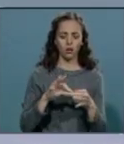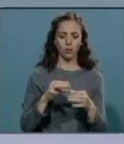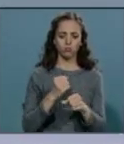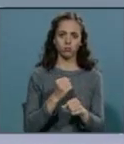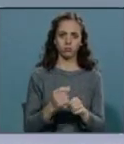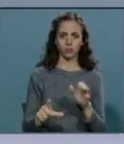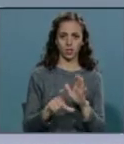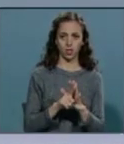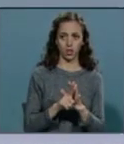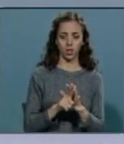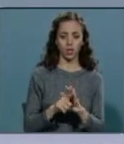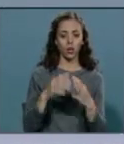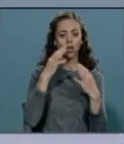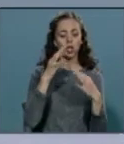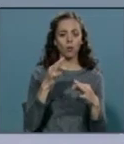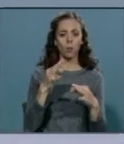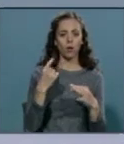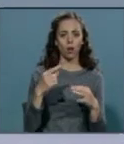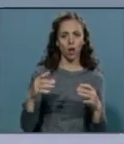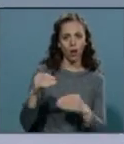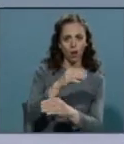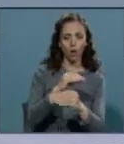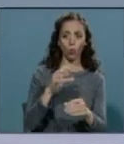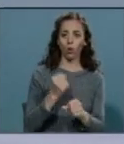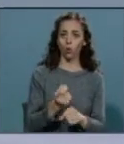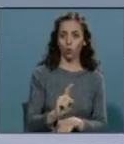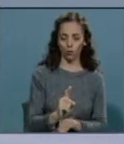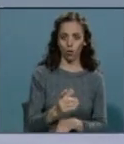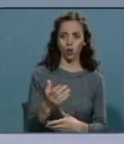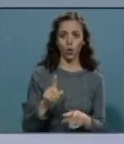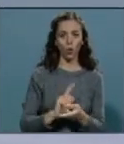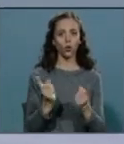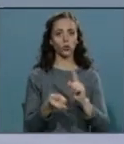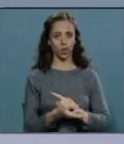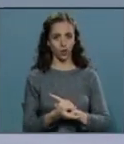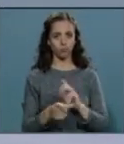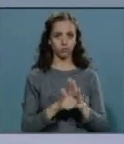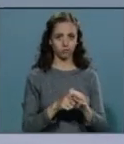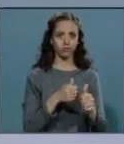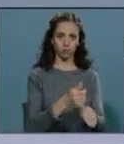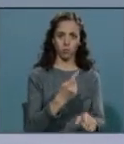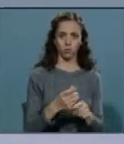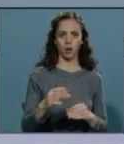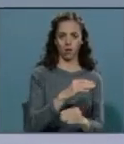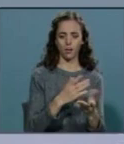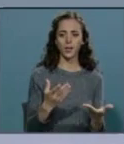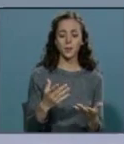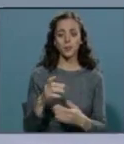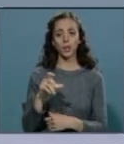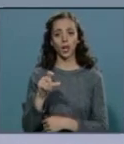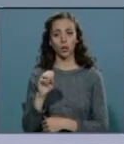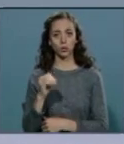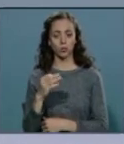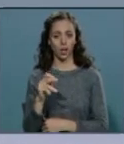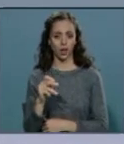da lei aumentar a sistema quando não se compra lá e neste caso foi o contrário e o nilsinho carlos pereira que